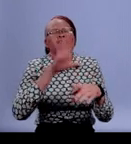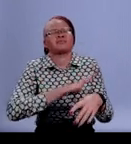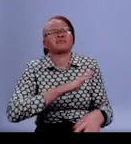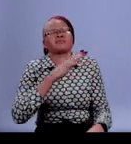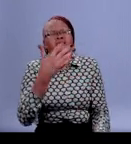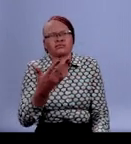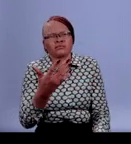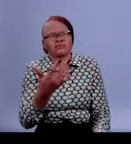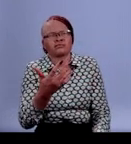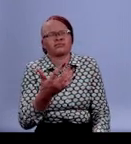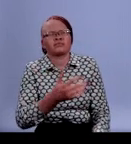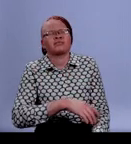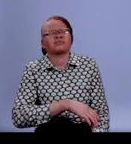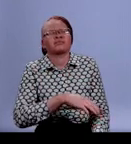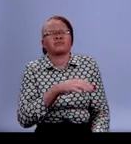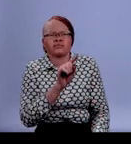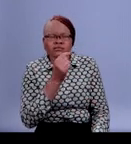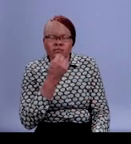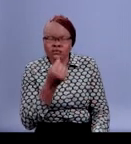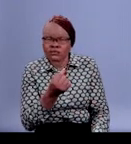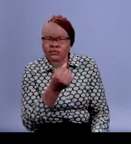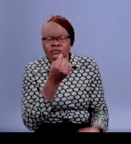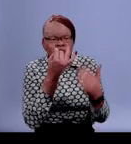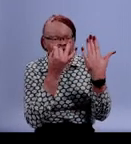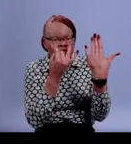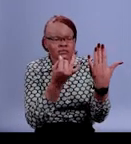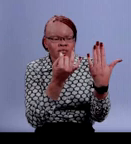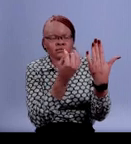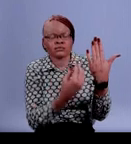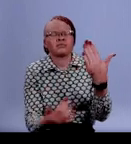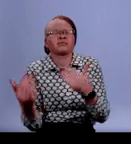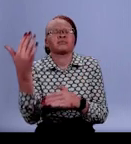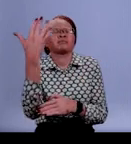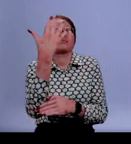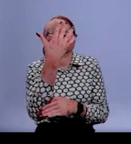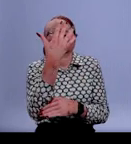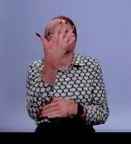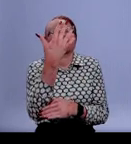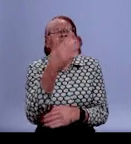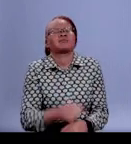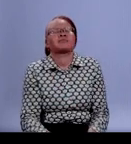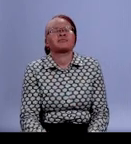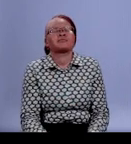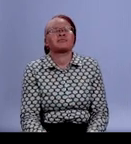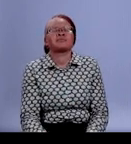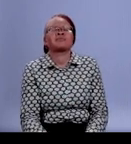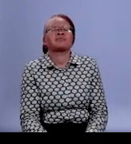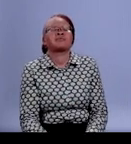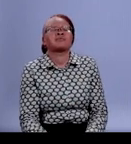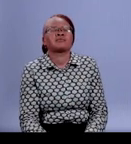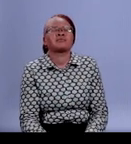temos esse número é que less 7 elevado a 5 ou 7 a